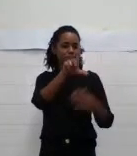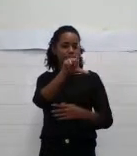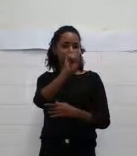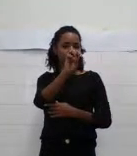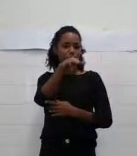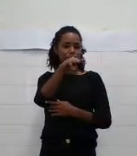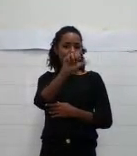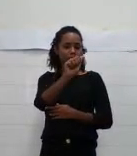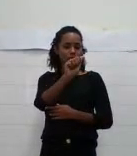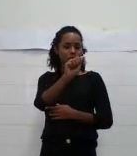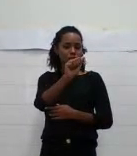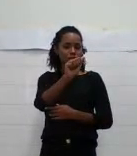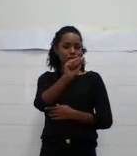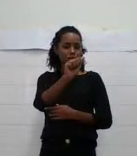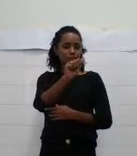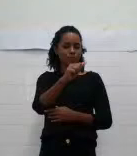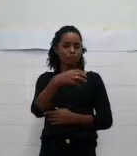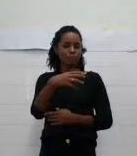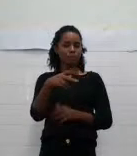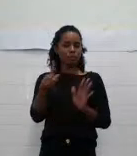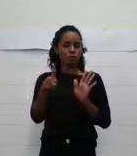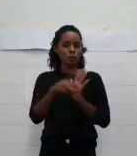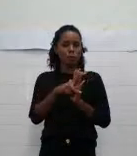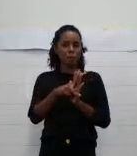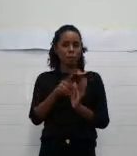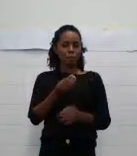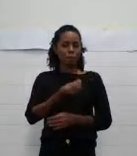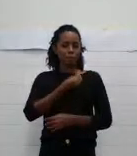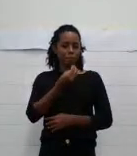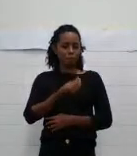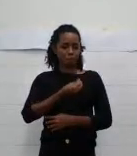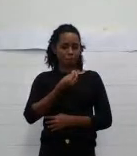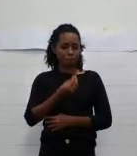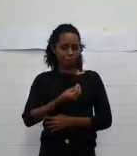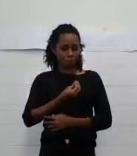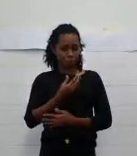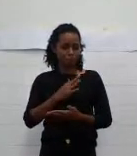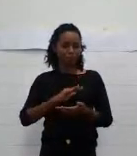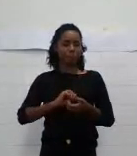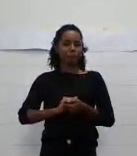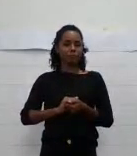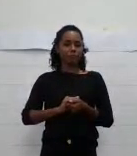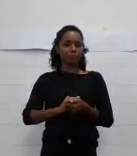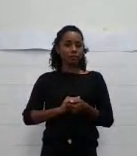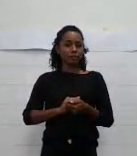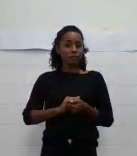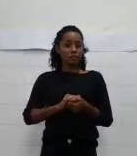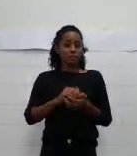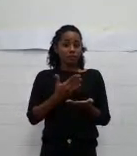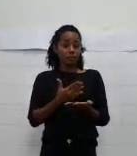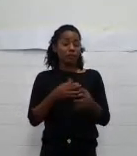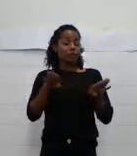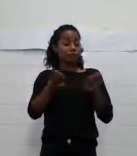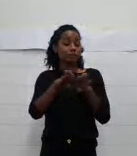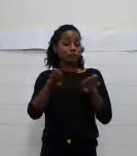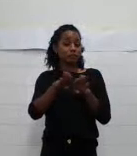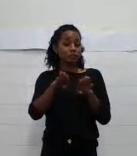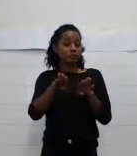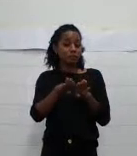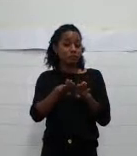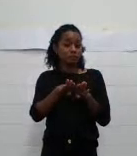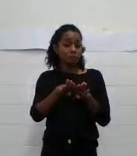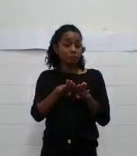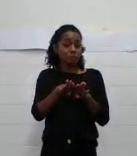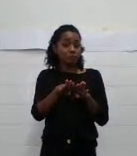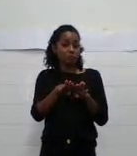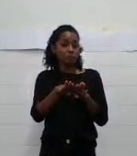gente sabe que o Lima Barreto é exatamente um produto do que o Cruz de Souza vai falar sobre o